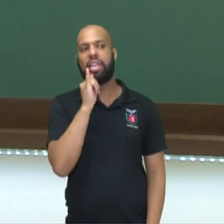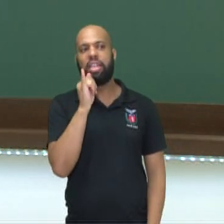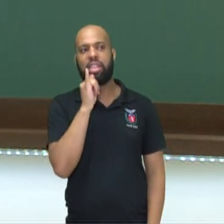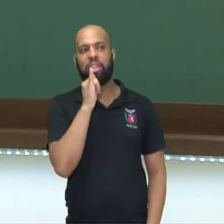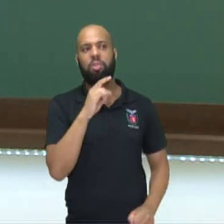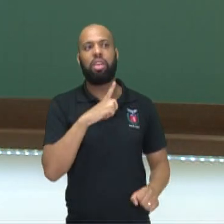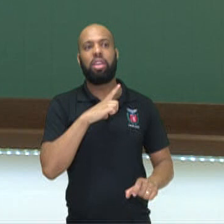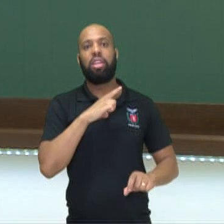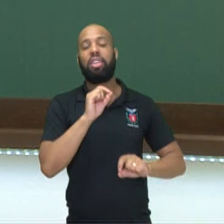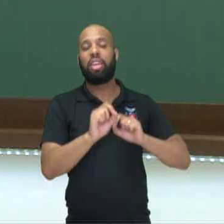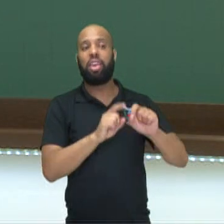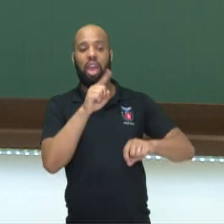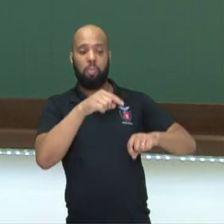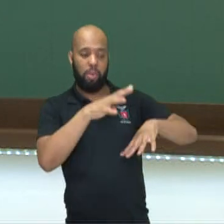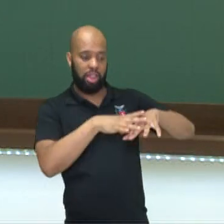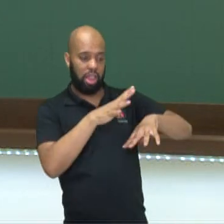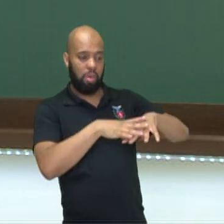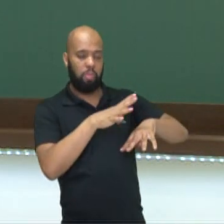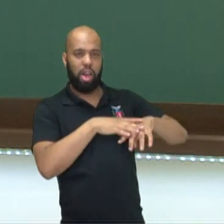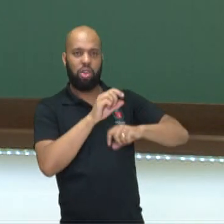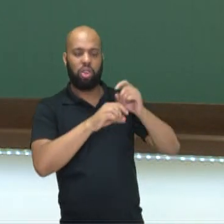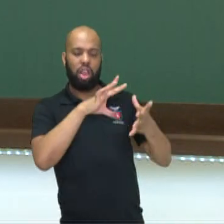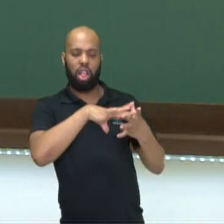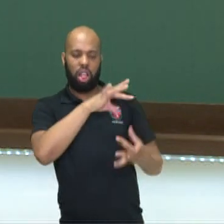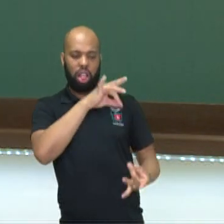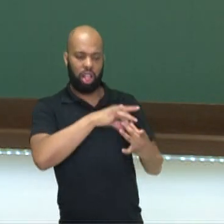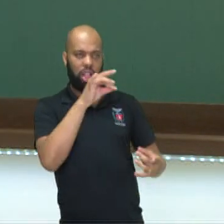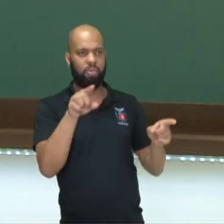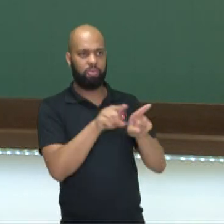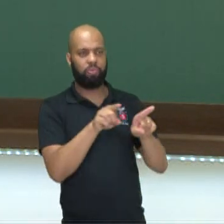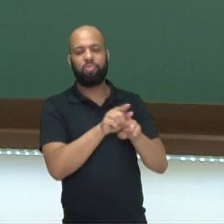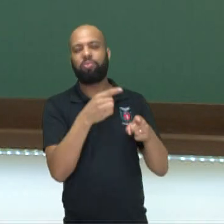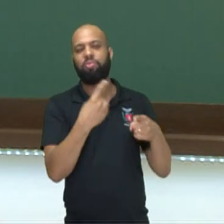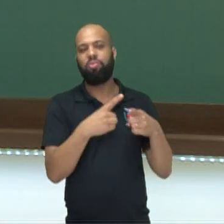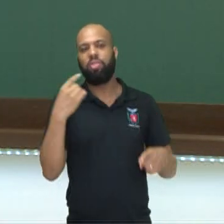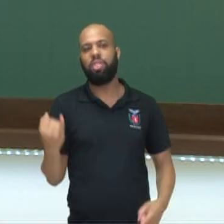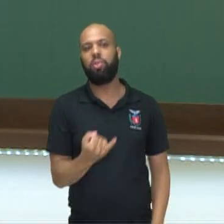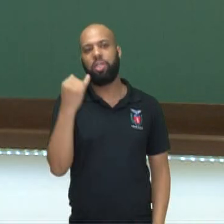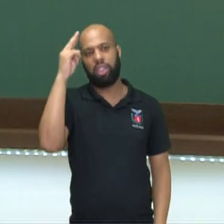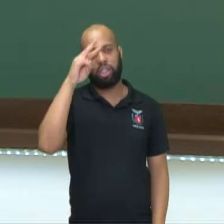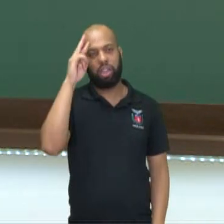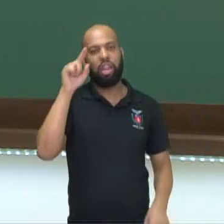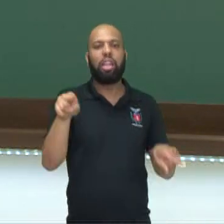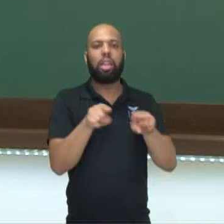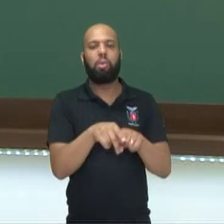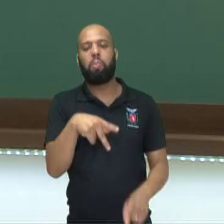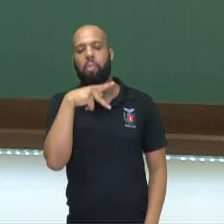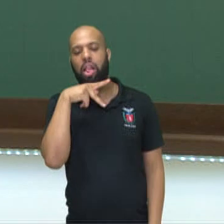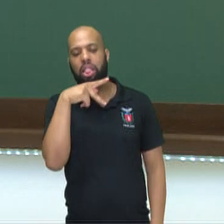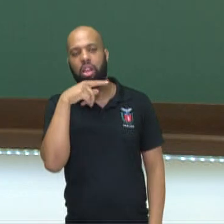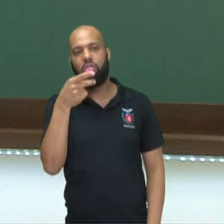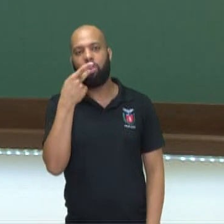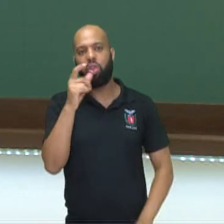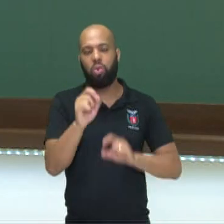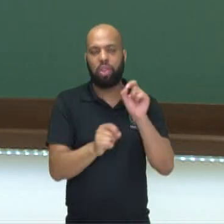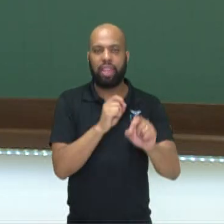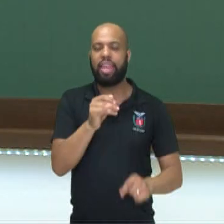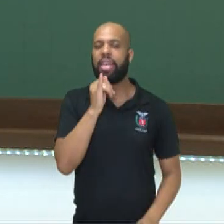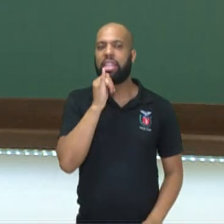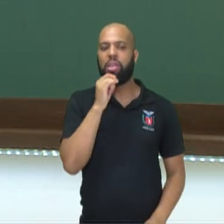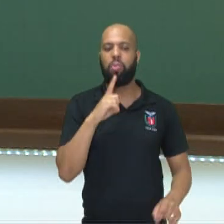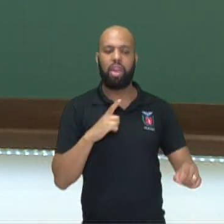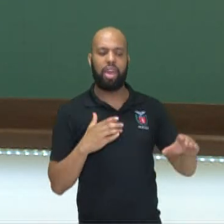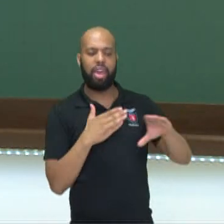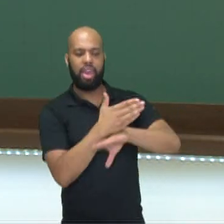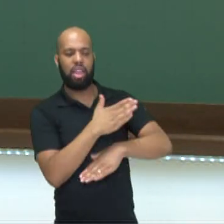juízos matemáticos, a pura abstração. Legal até lembrar o Platão que dizia assim, olha, não entre aqui